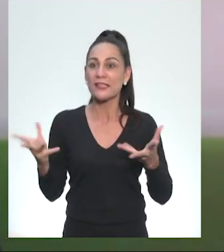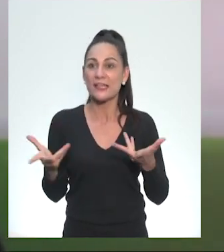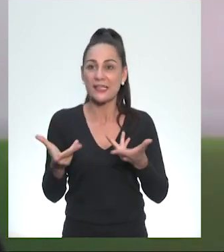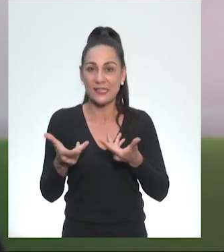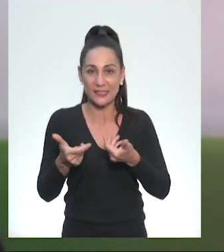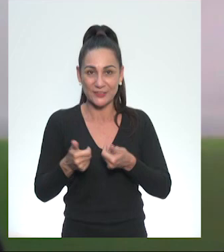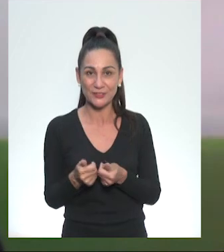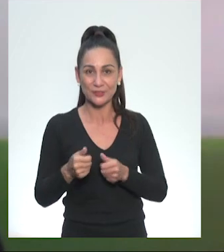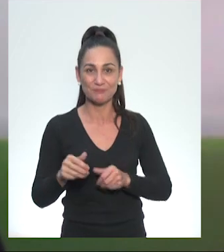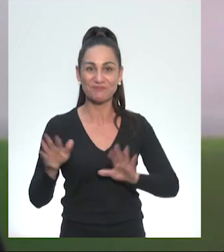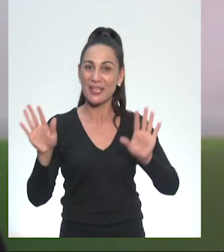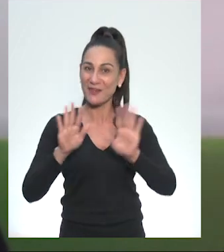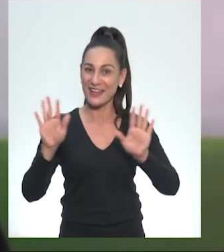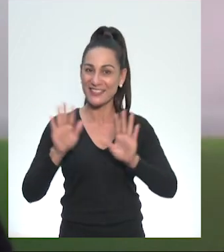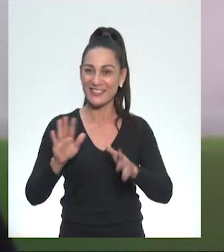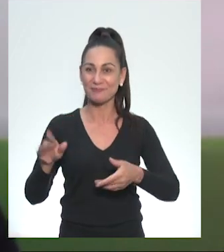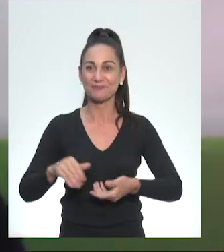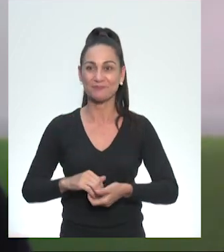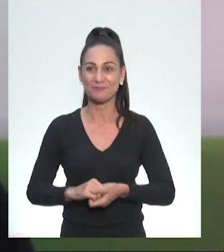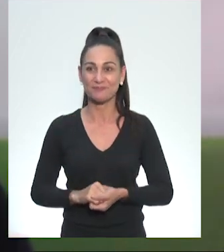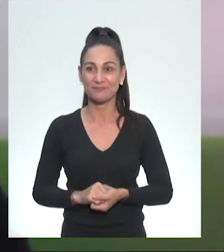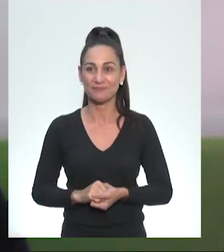atividade. Até mais, gente. Muito obrigado.